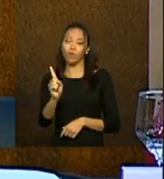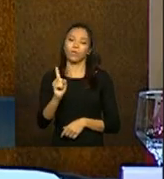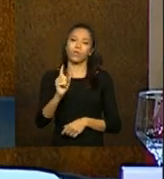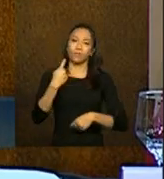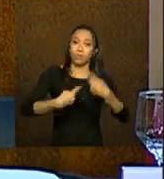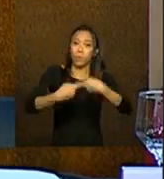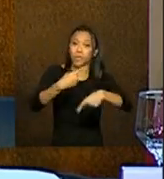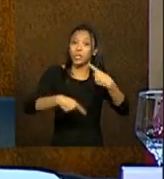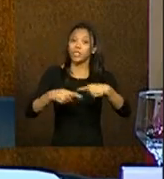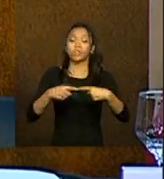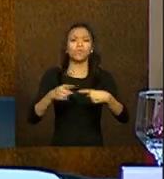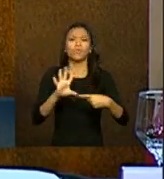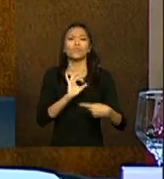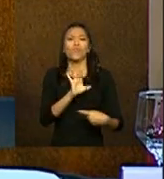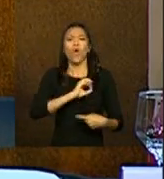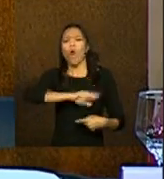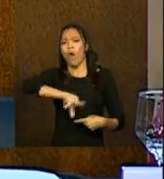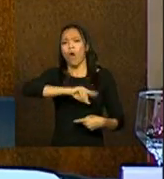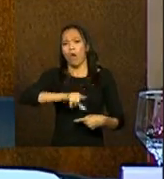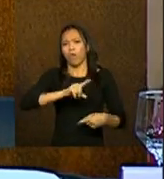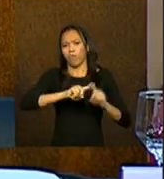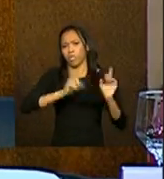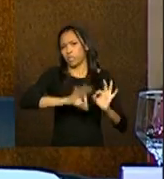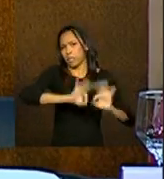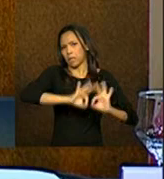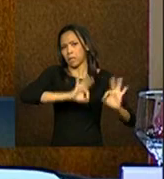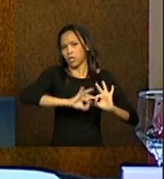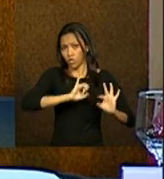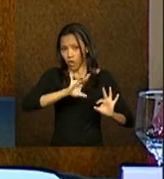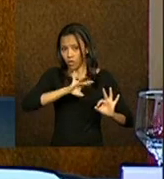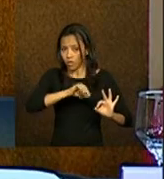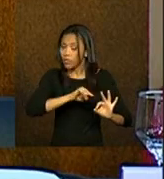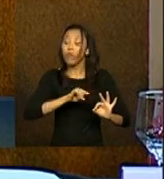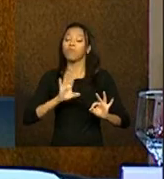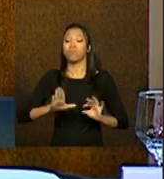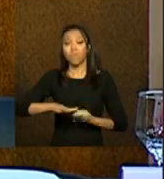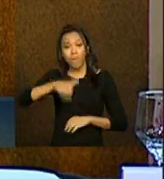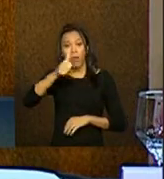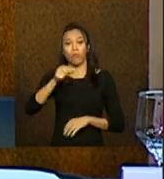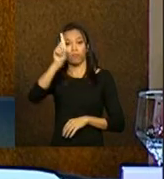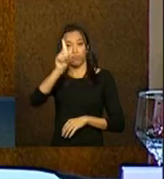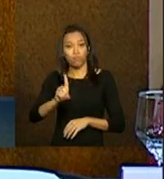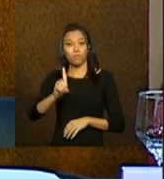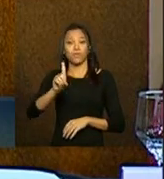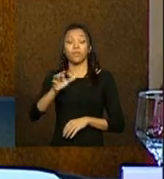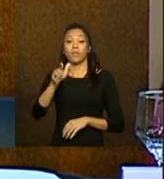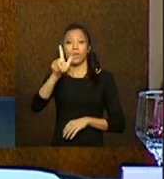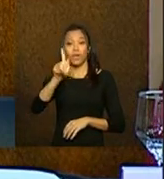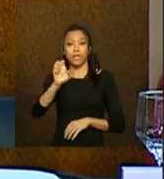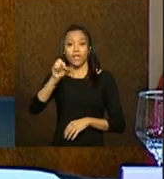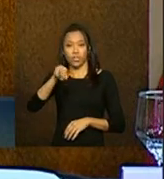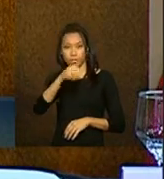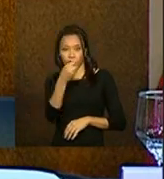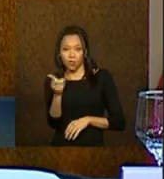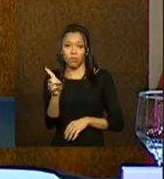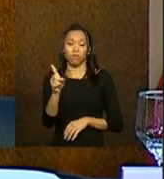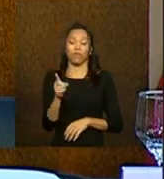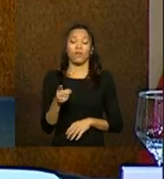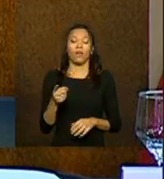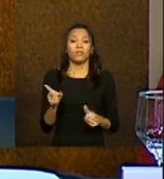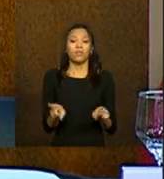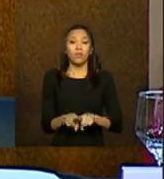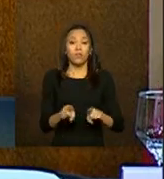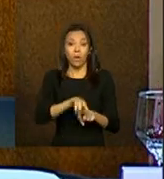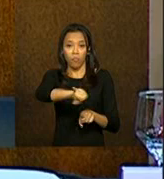planejamento, mas também da gestão das políticas propostas. Eu queria eh aproveitar essa